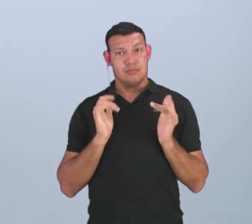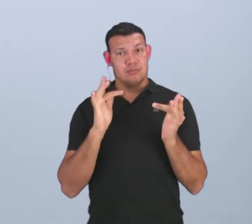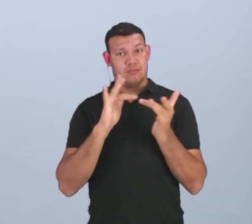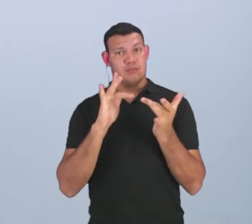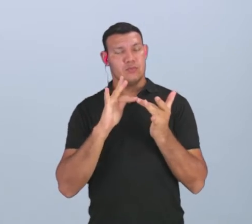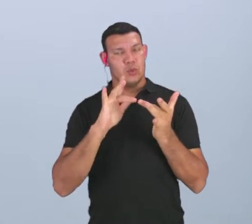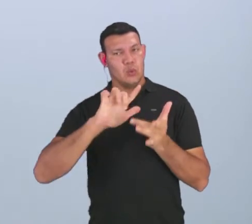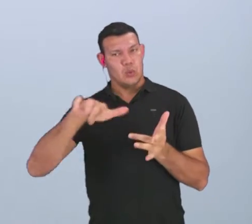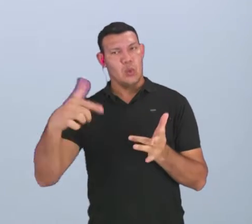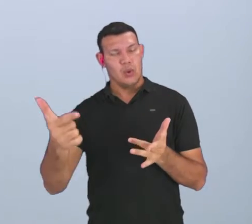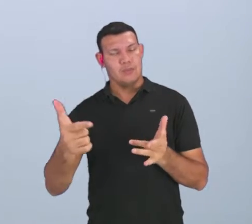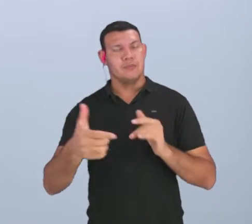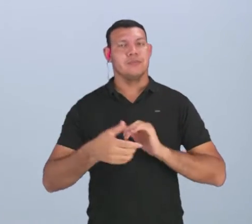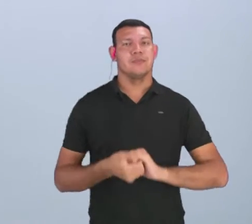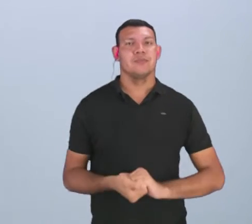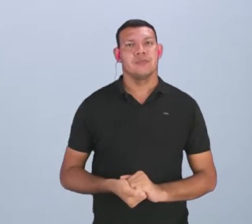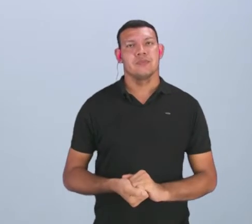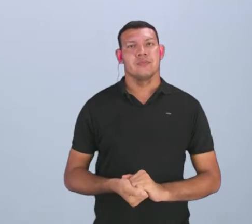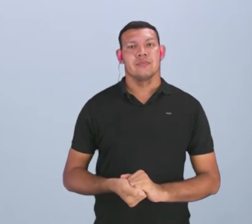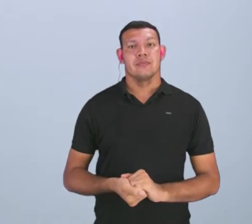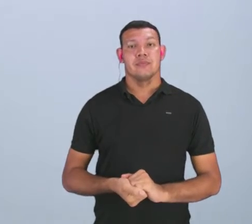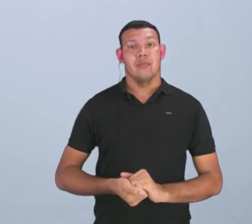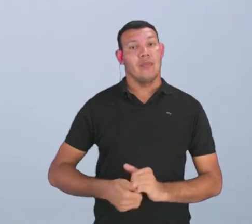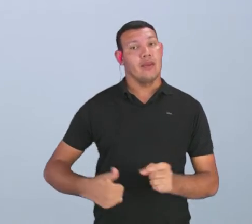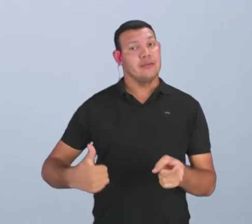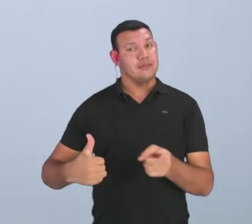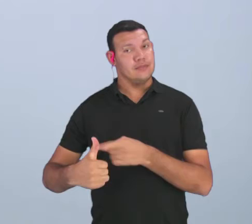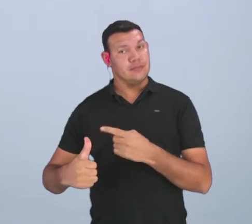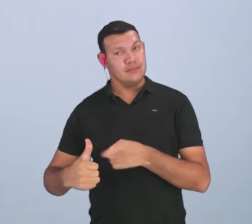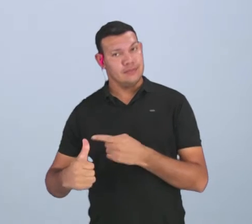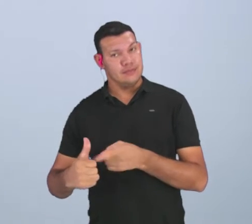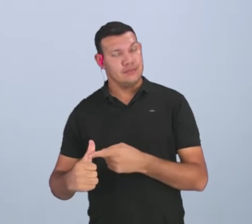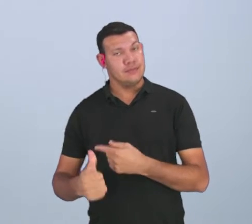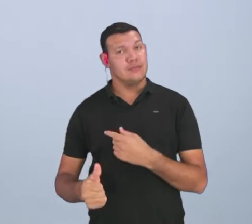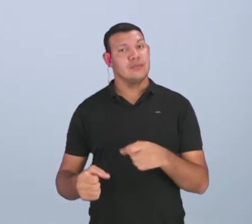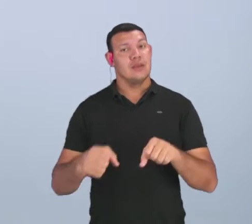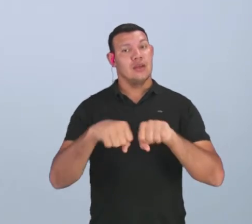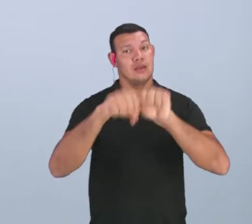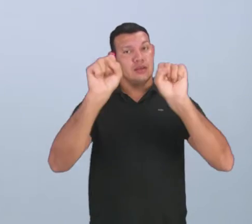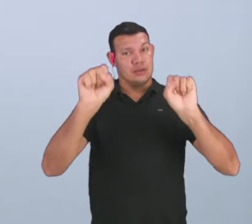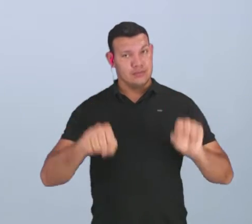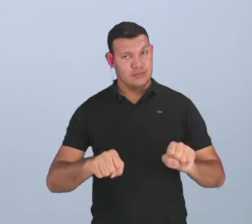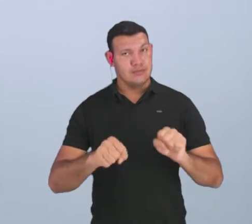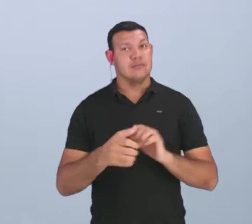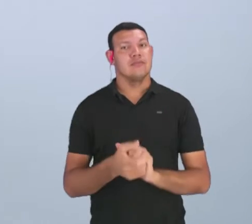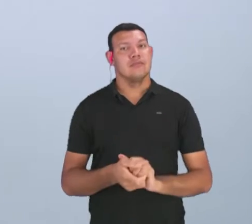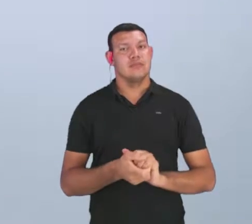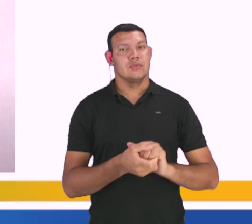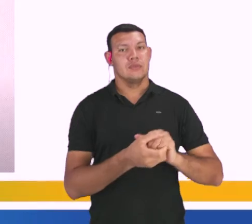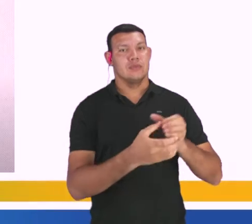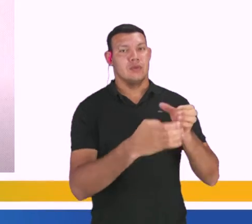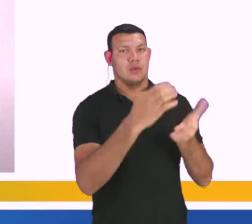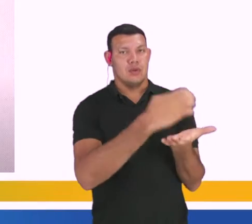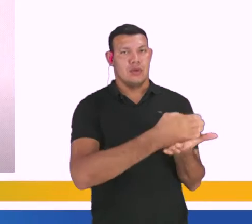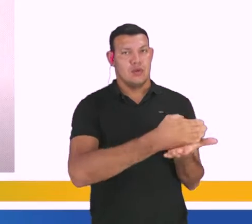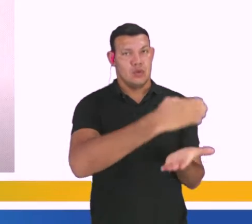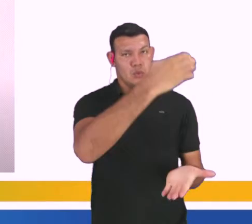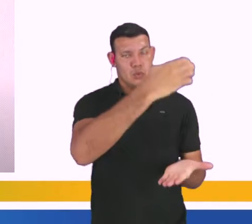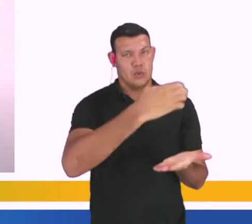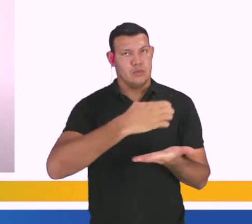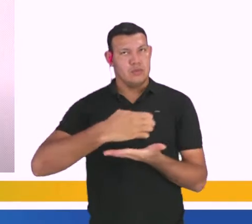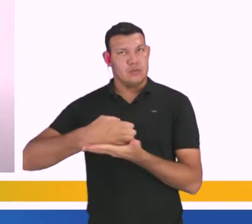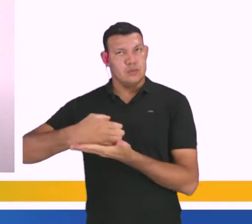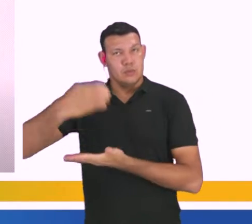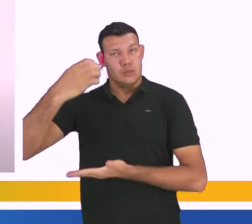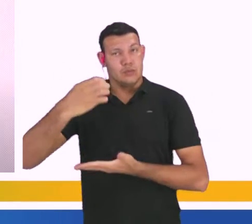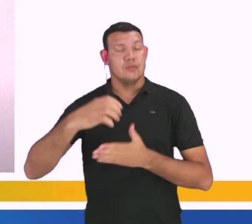com um outro aí. Então, primeiro, eu trouxe um sistema aqui para vocês. Esse sistema é composto por copo, água e